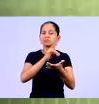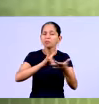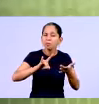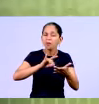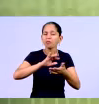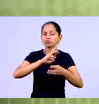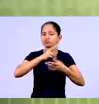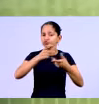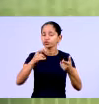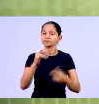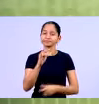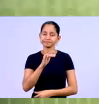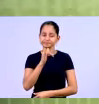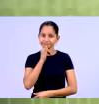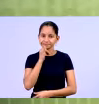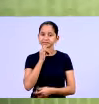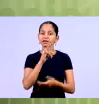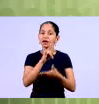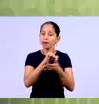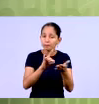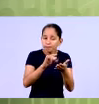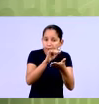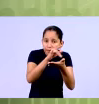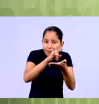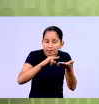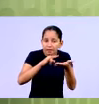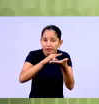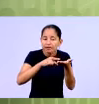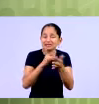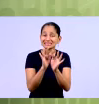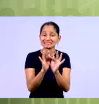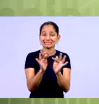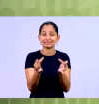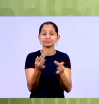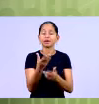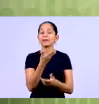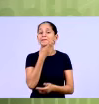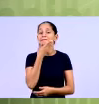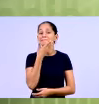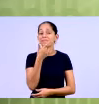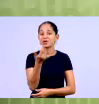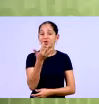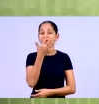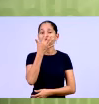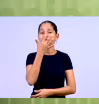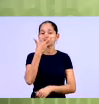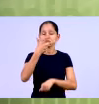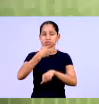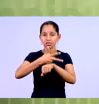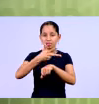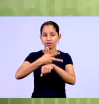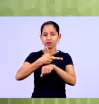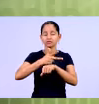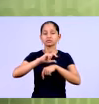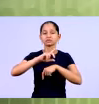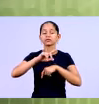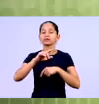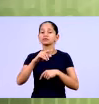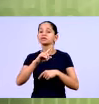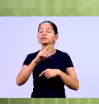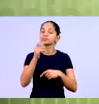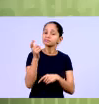ME, ele é simplificado, só que aí eu te convido, Débora, a assistir o vídeo que nós apresentaremos,